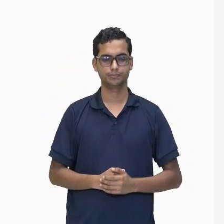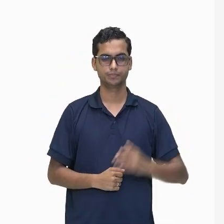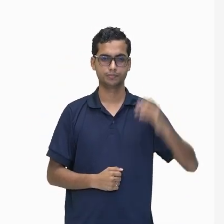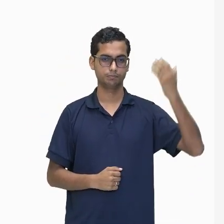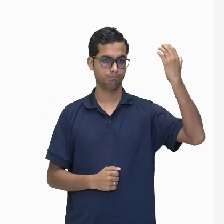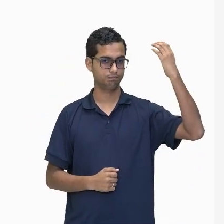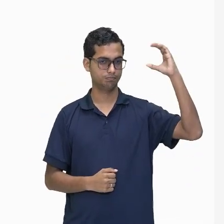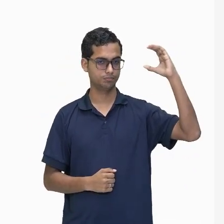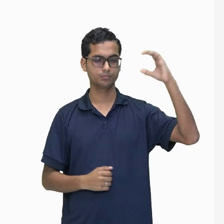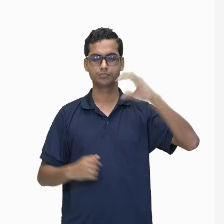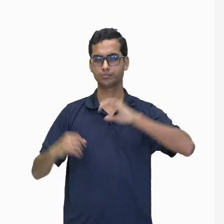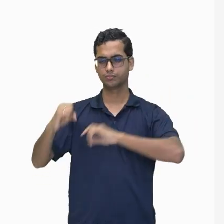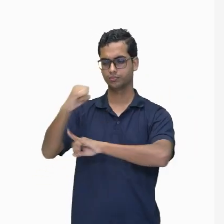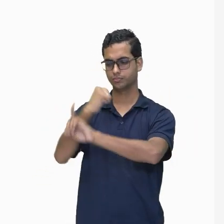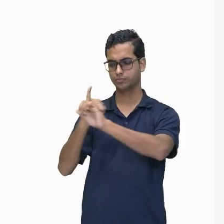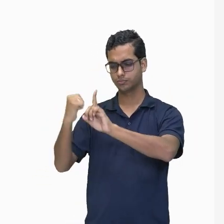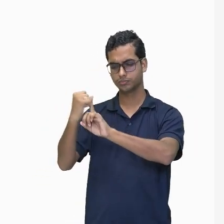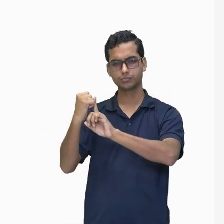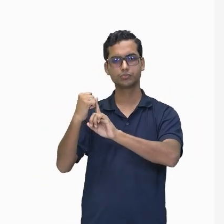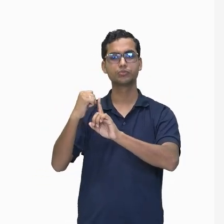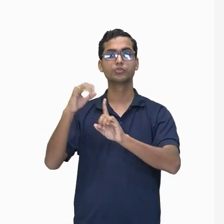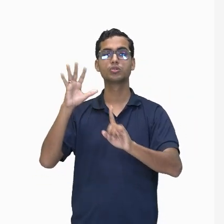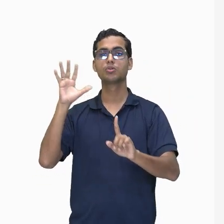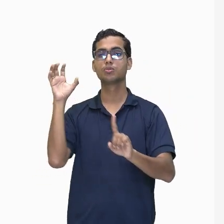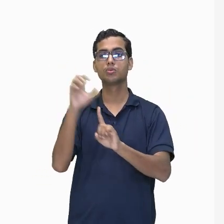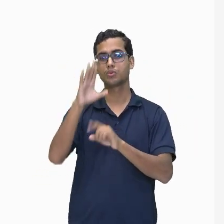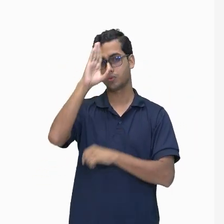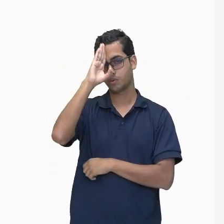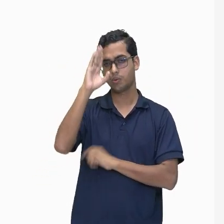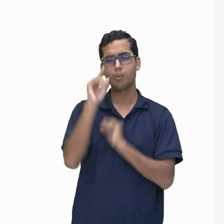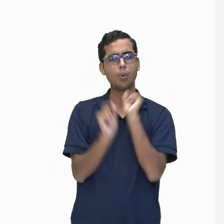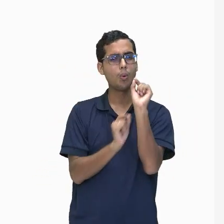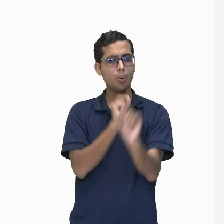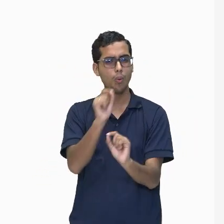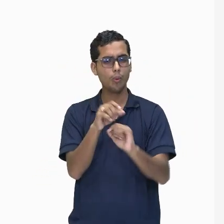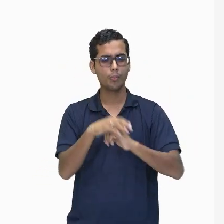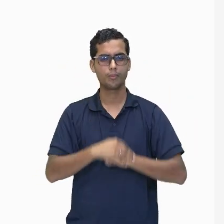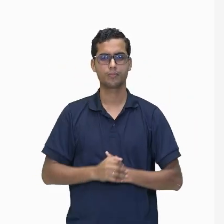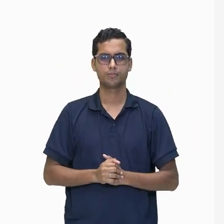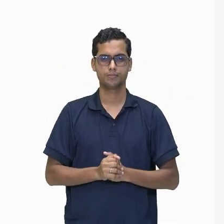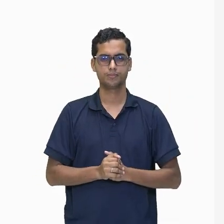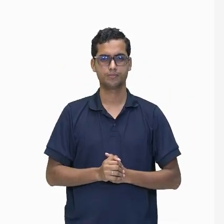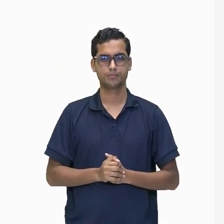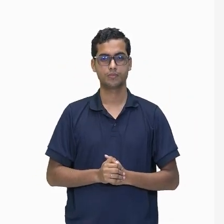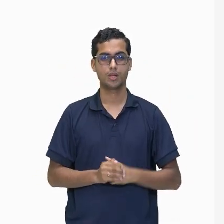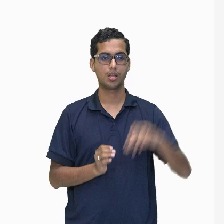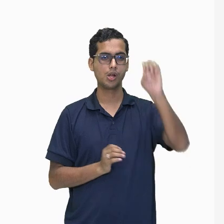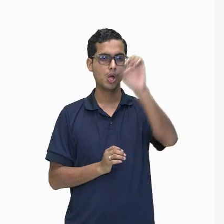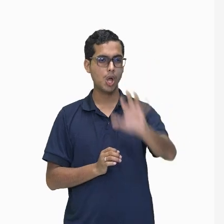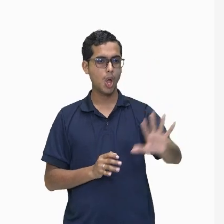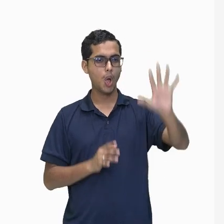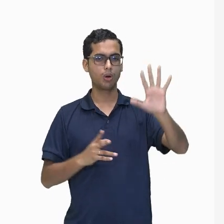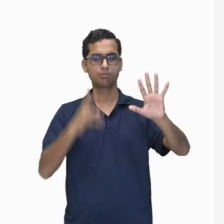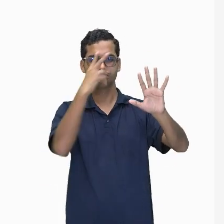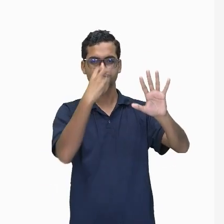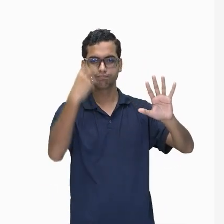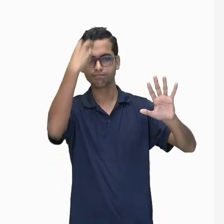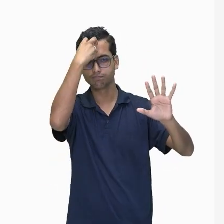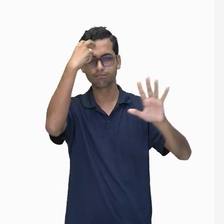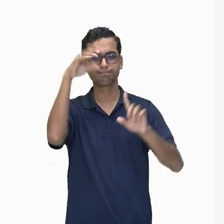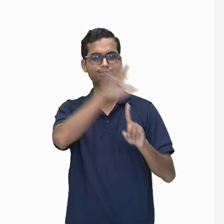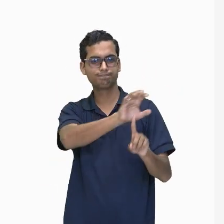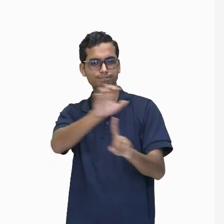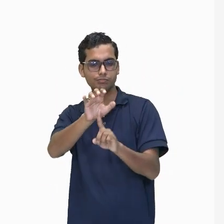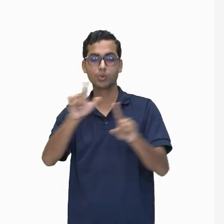e social, o qual influenciou profundamente a cultura europeia. Em Portugal, o